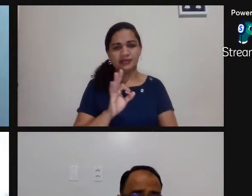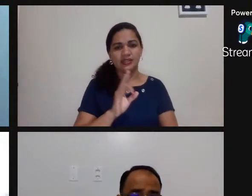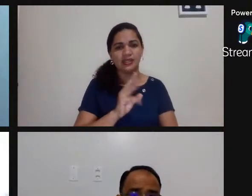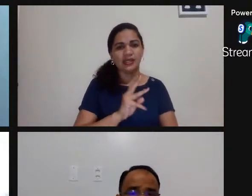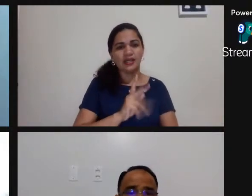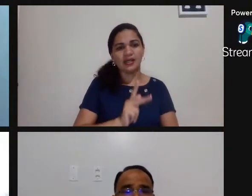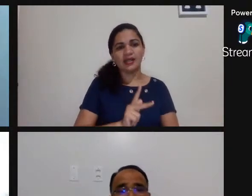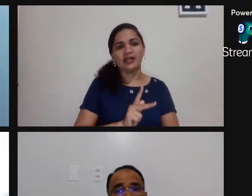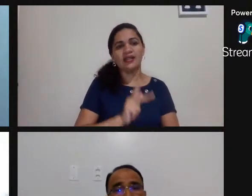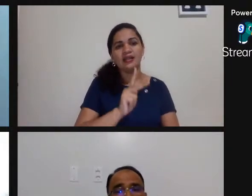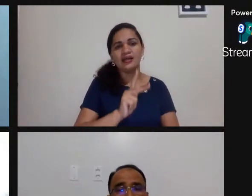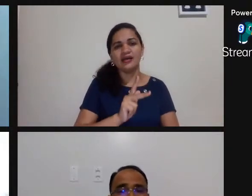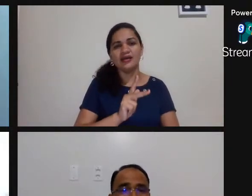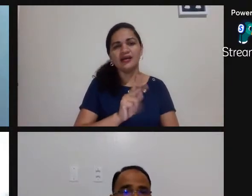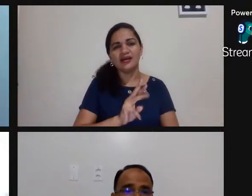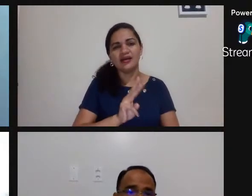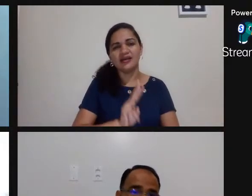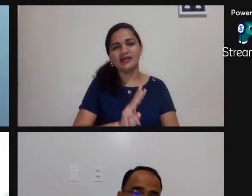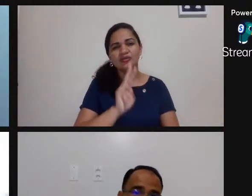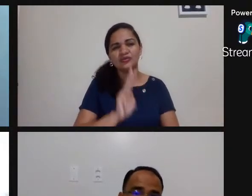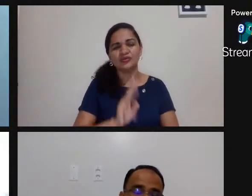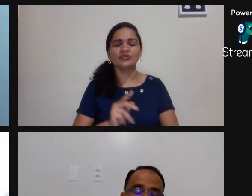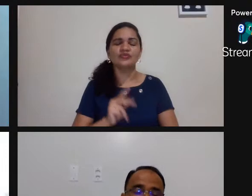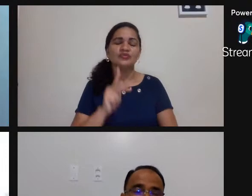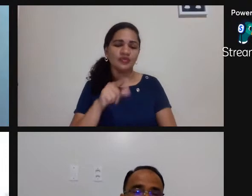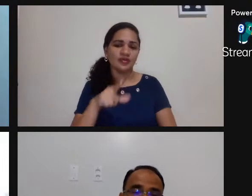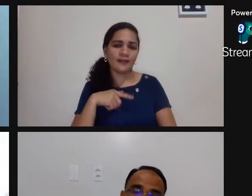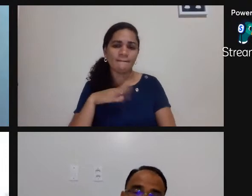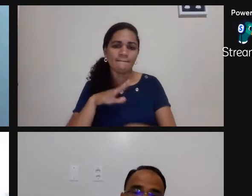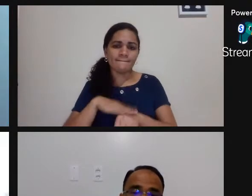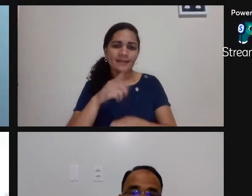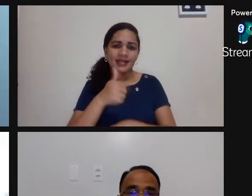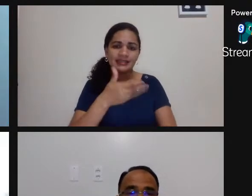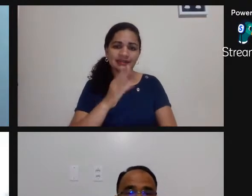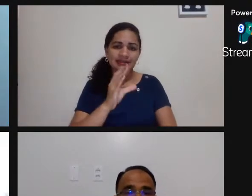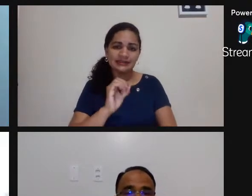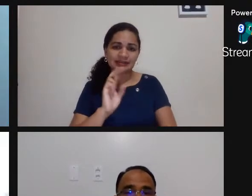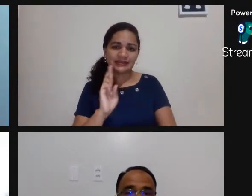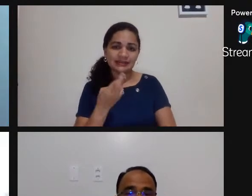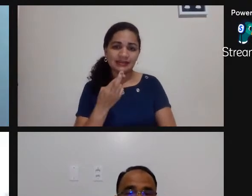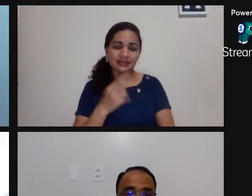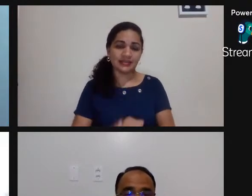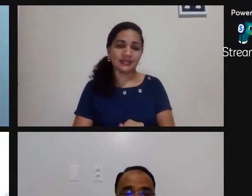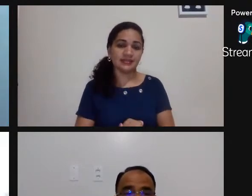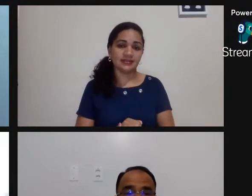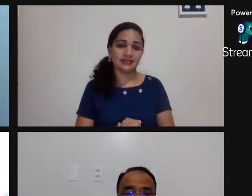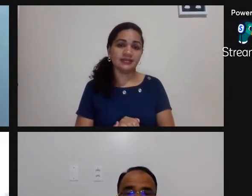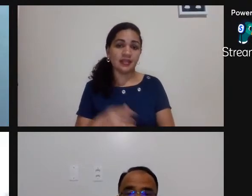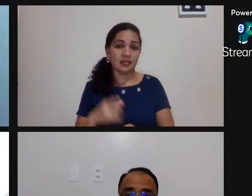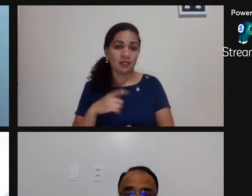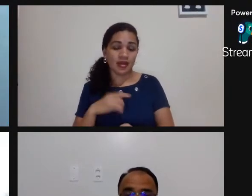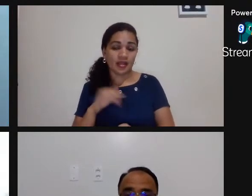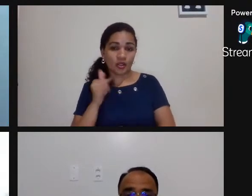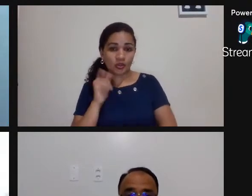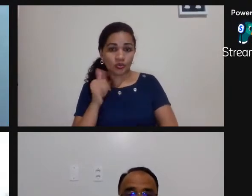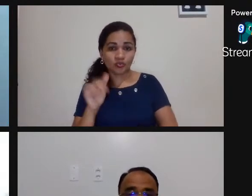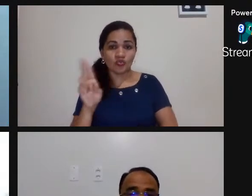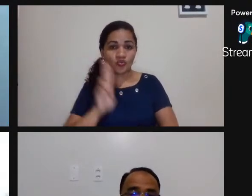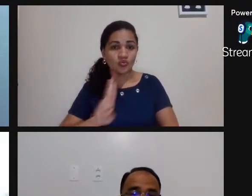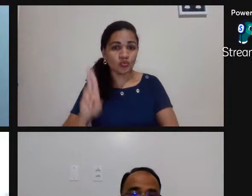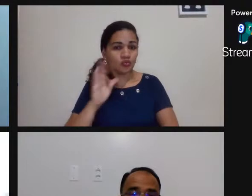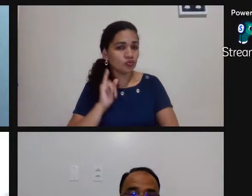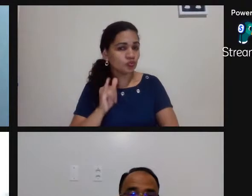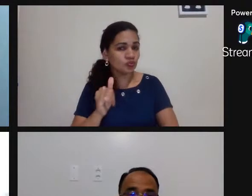pagar ele quase dez reais então para quem consome muito vai ter que pagar muito e